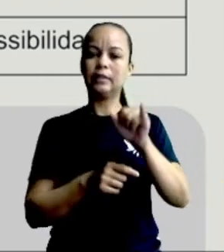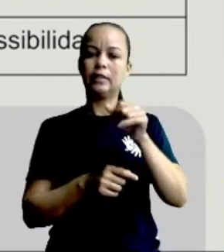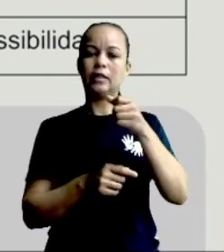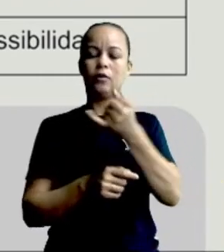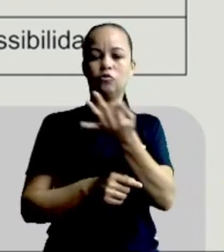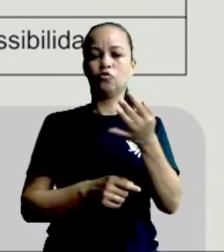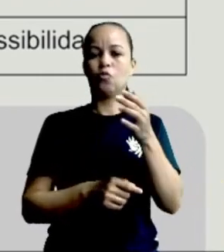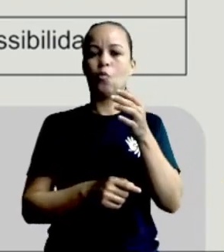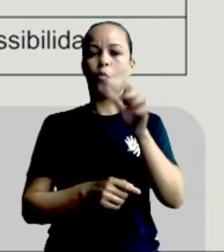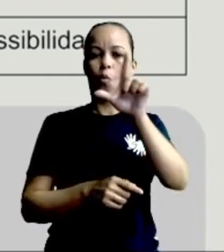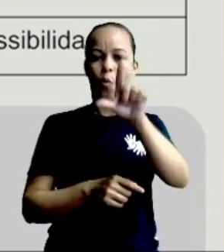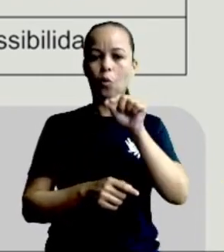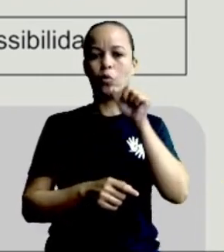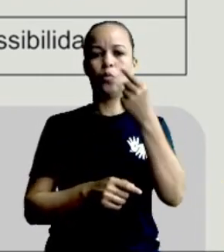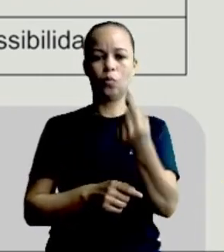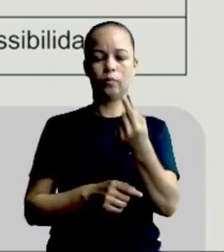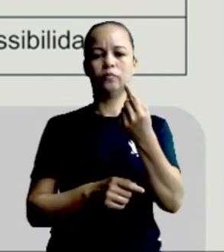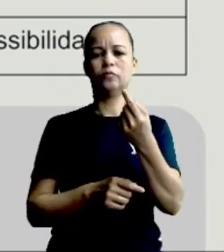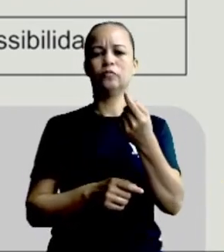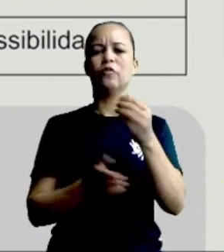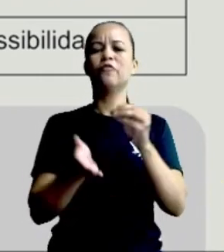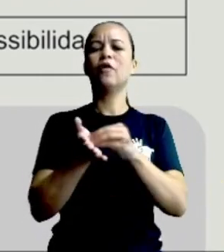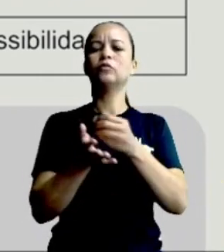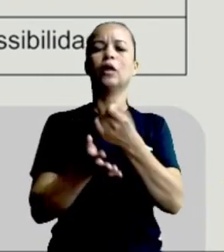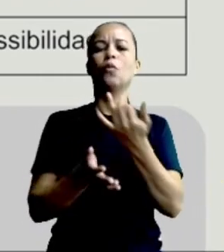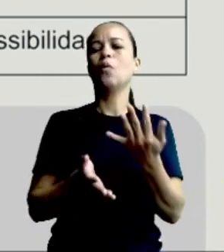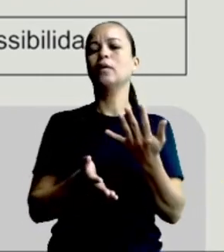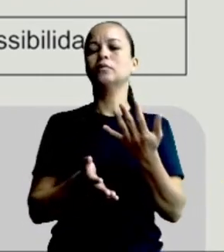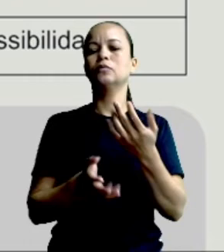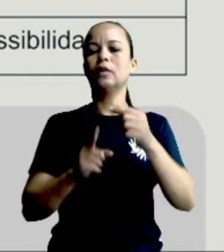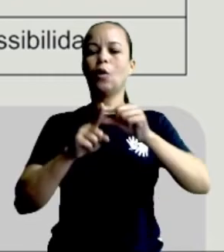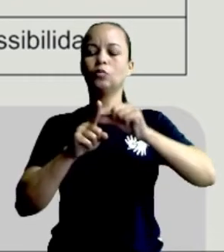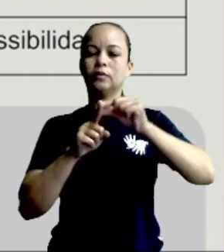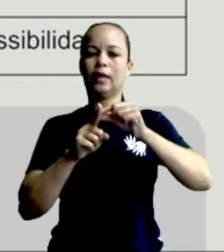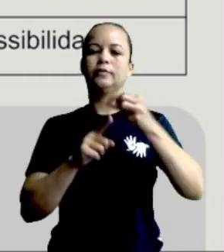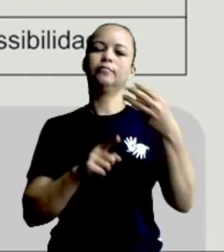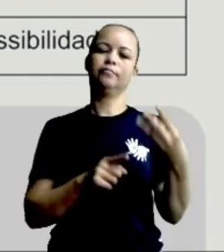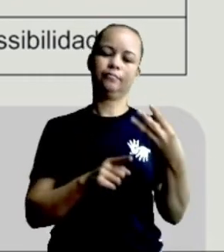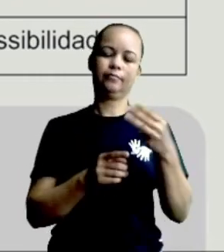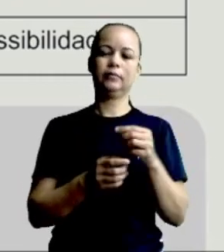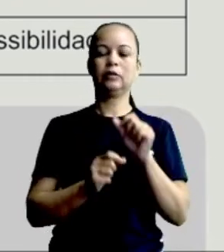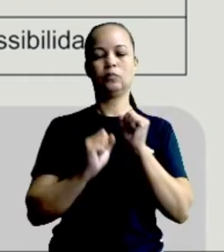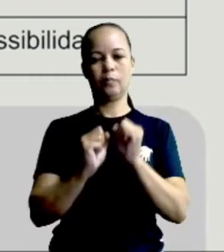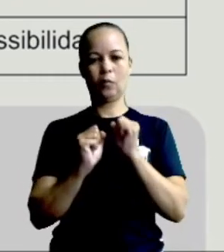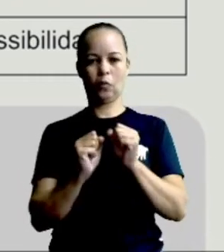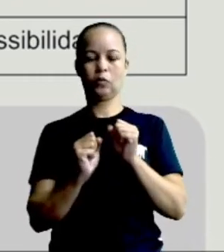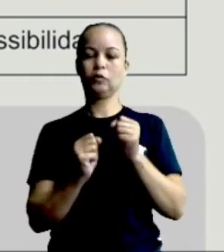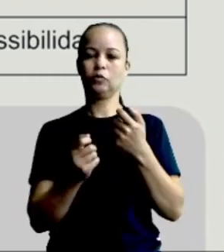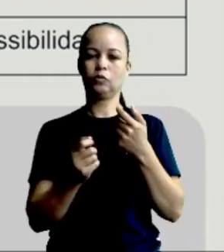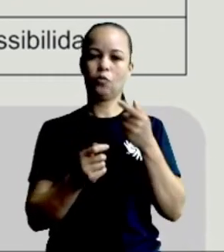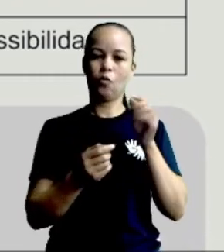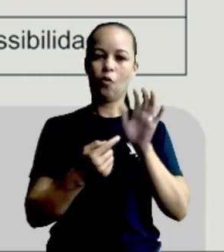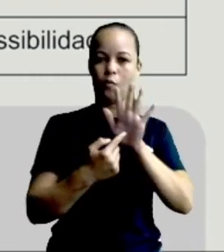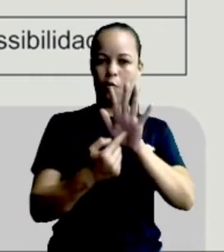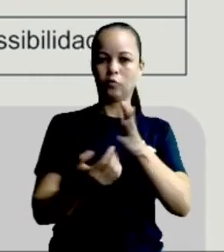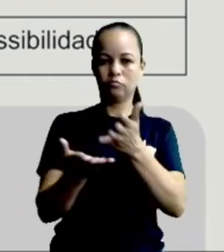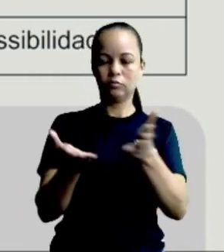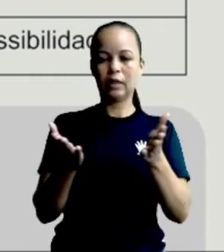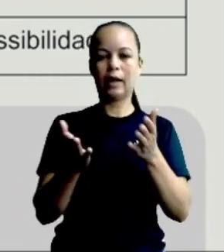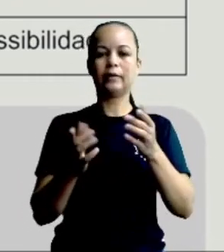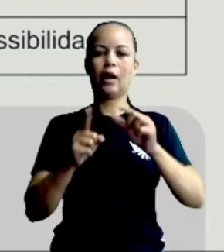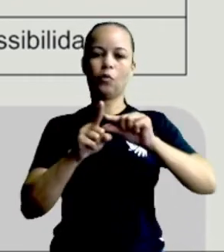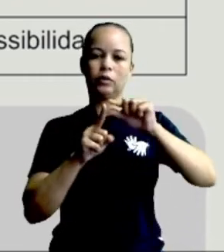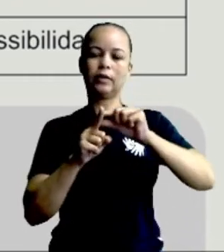sobrar quantos para a unidade? 3. Então, eu só posso considerar nas unidades aí 3 unidades, 3